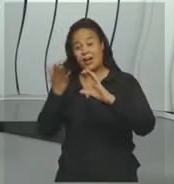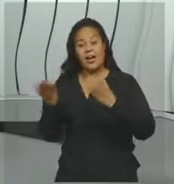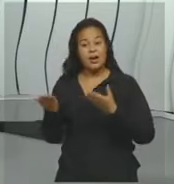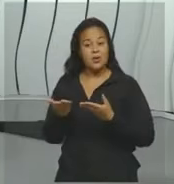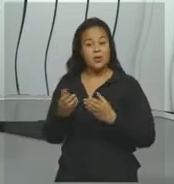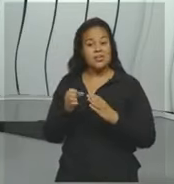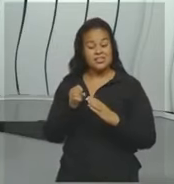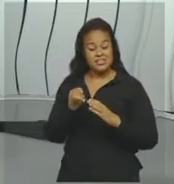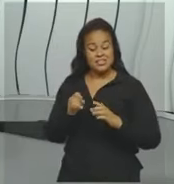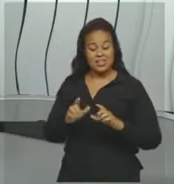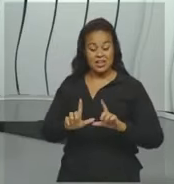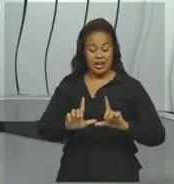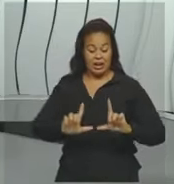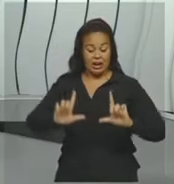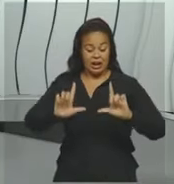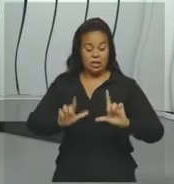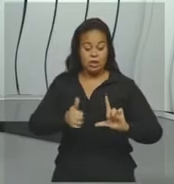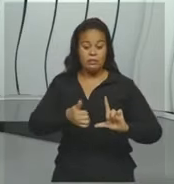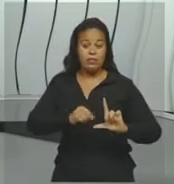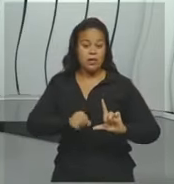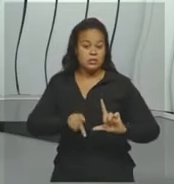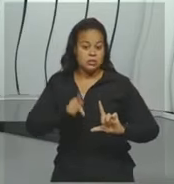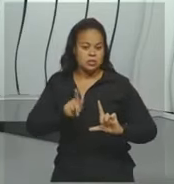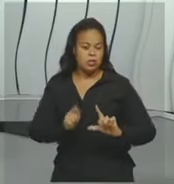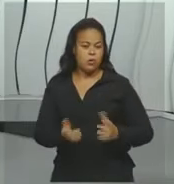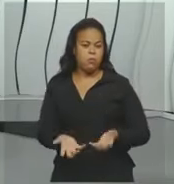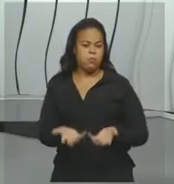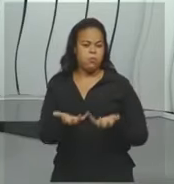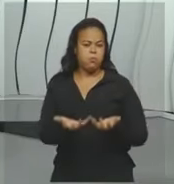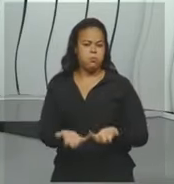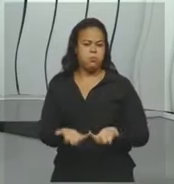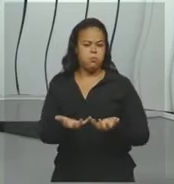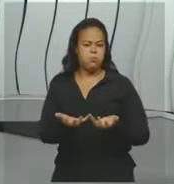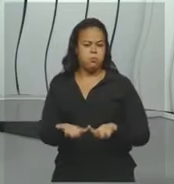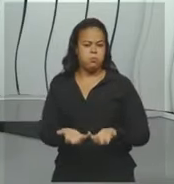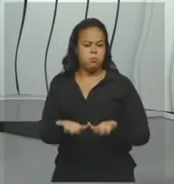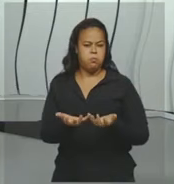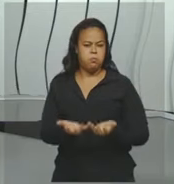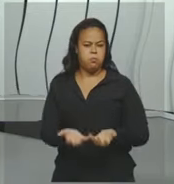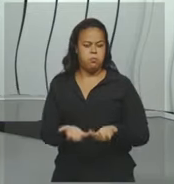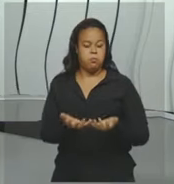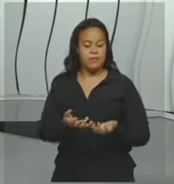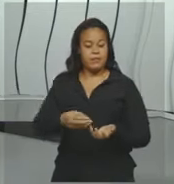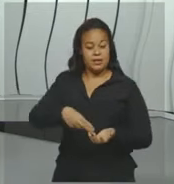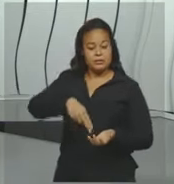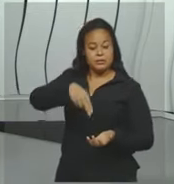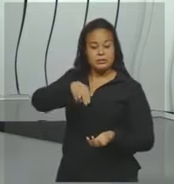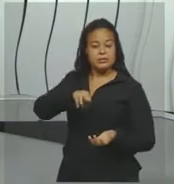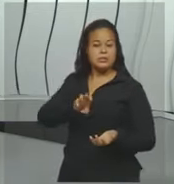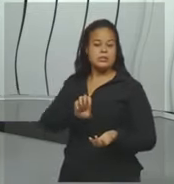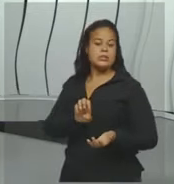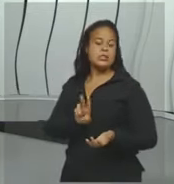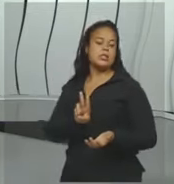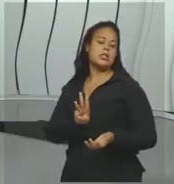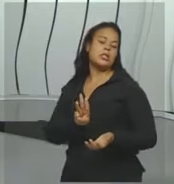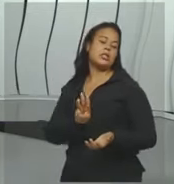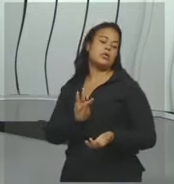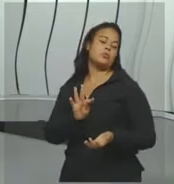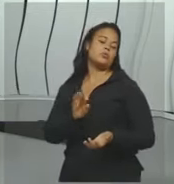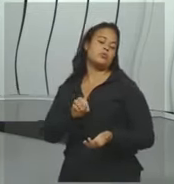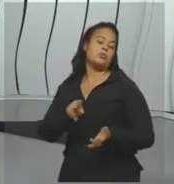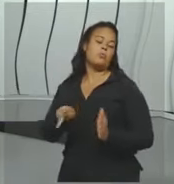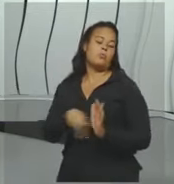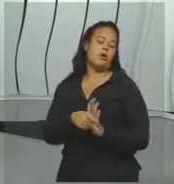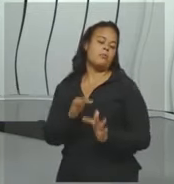essa caixa tiver 10 quilos, eu vou falar em newtons, tá? 10 newtons tem a ver